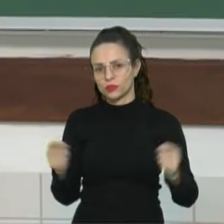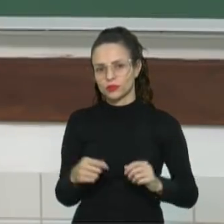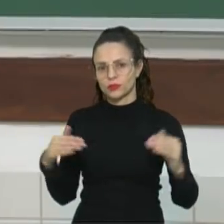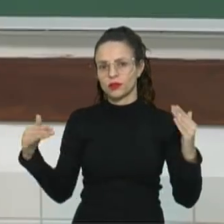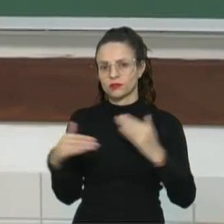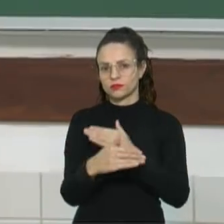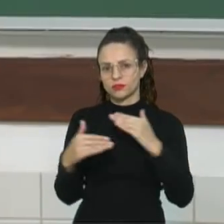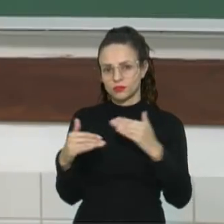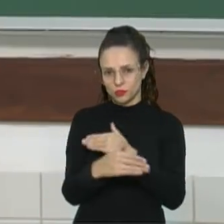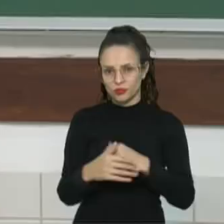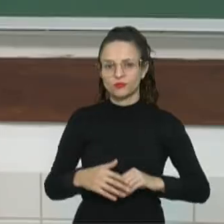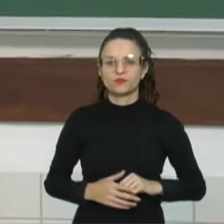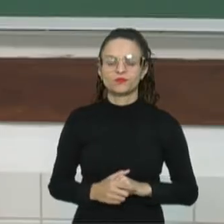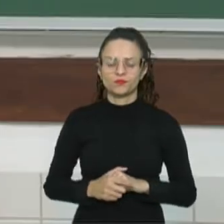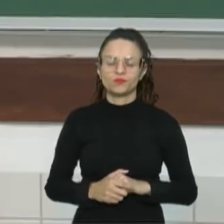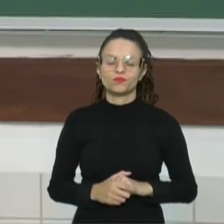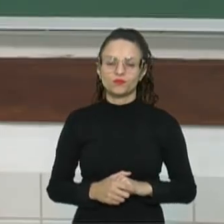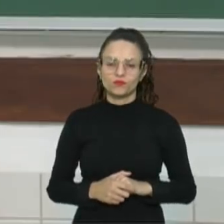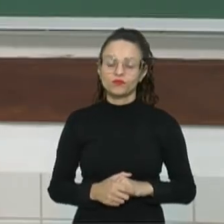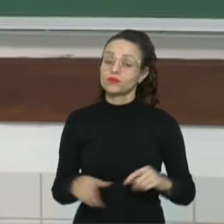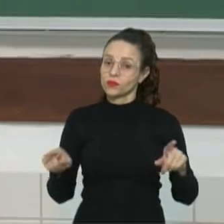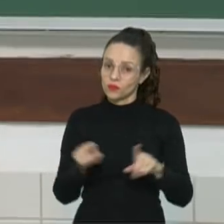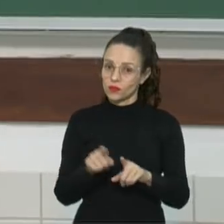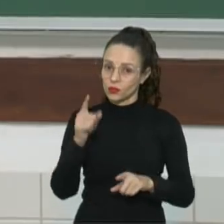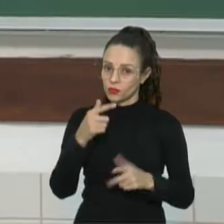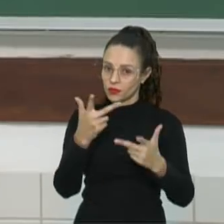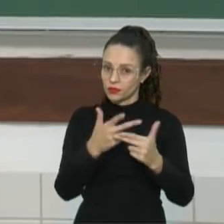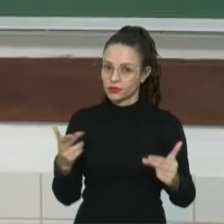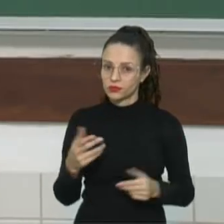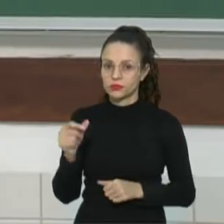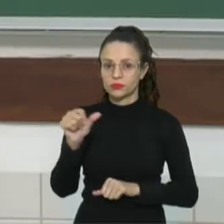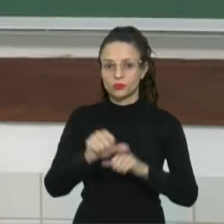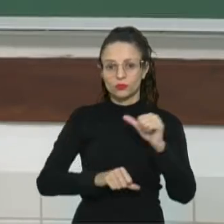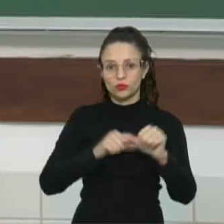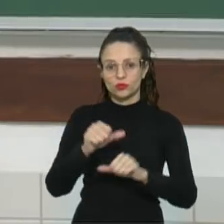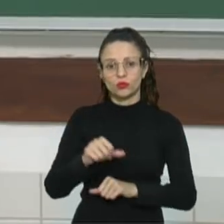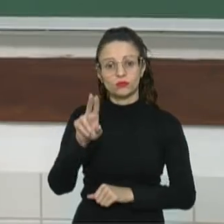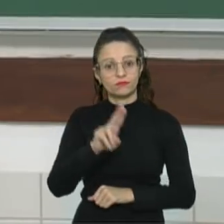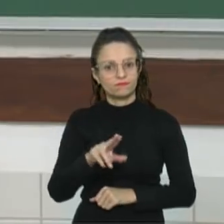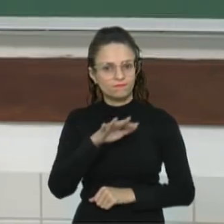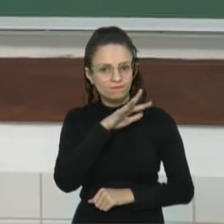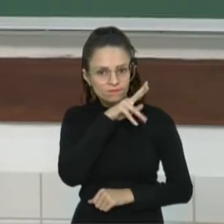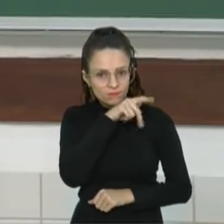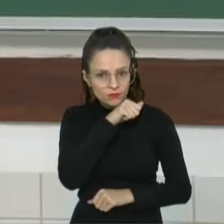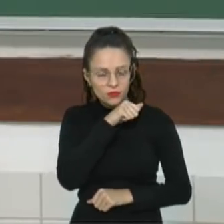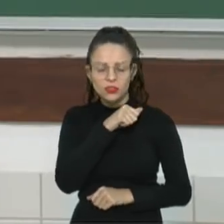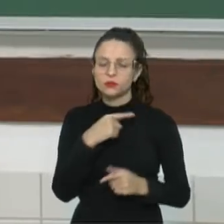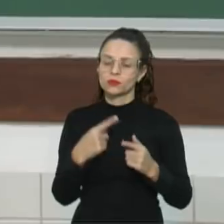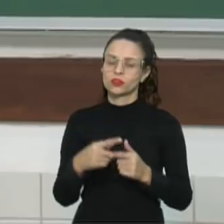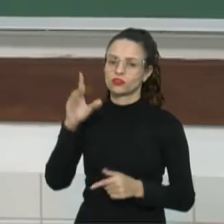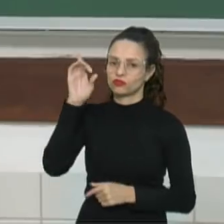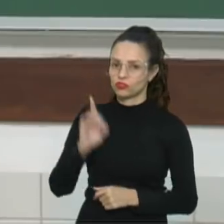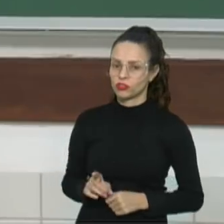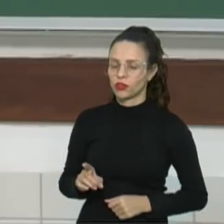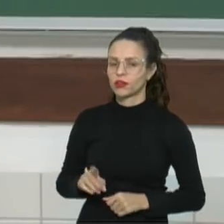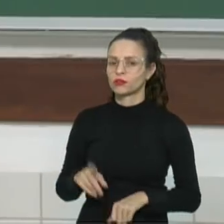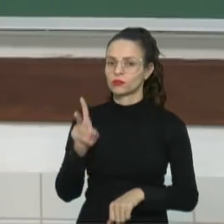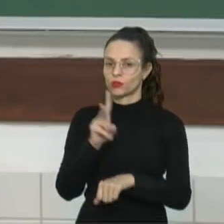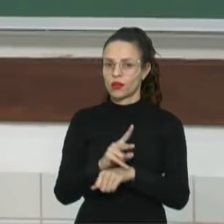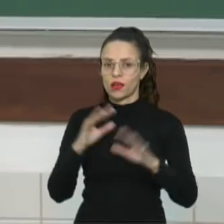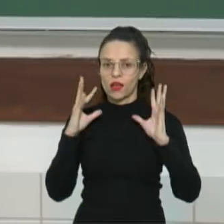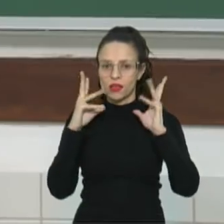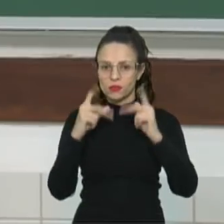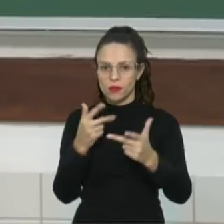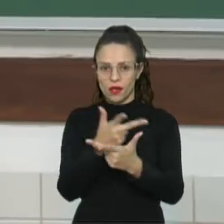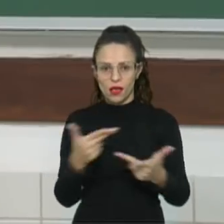de transporte. E uma coisa também que alterou é o uso dos animais, né? Por causa dos direitos de proteção dos animais, não se